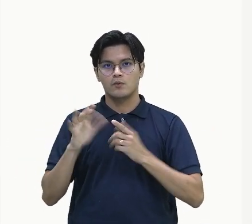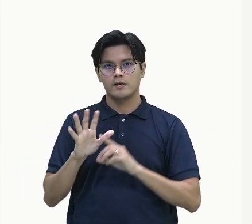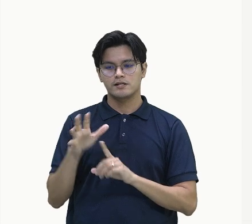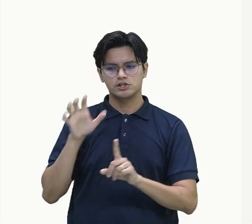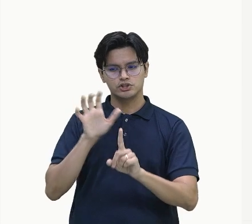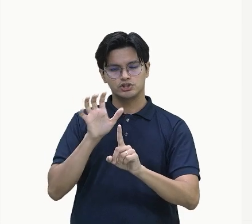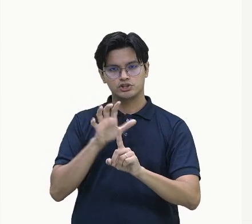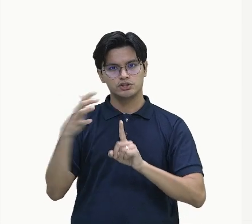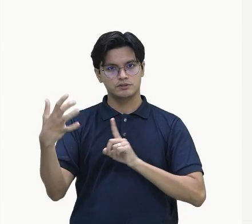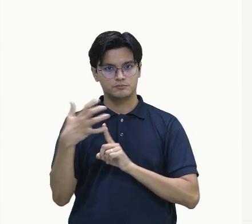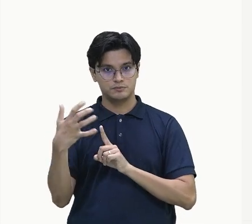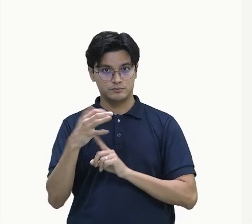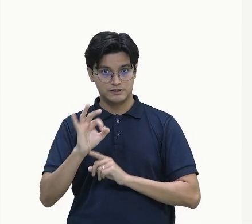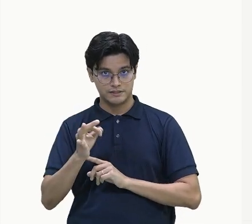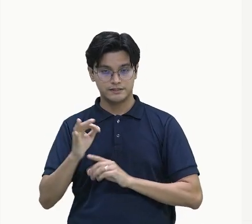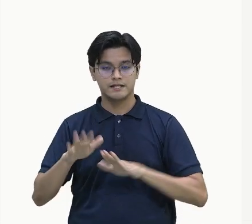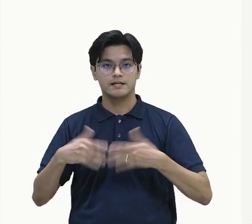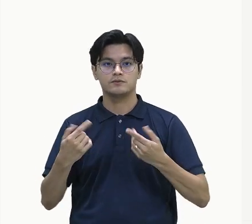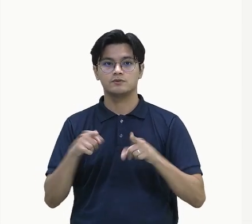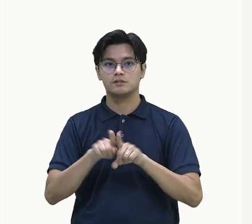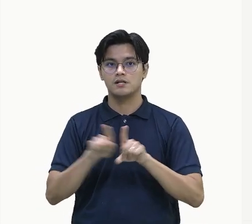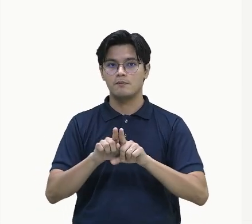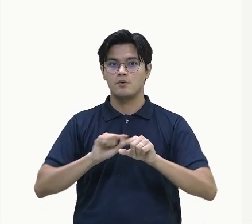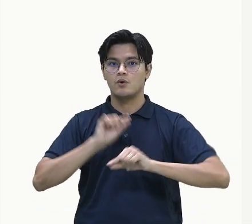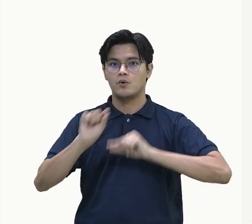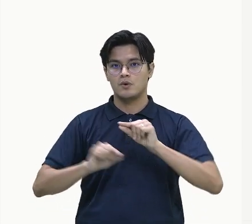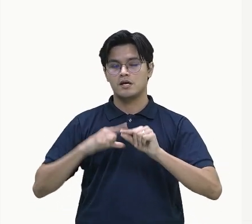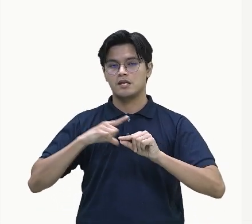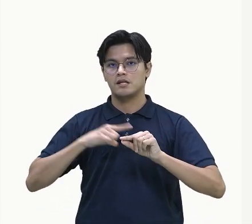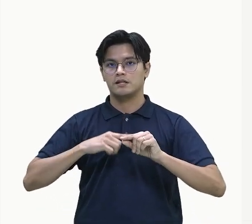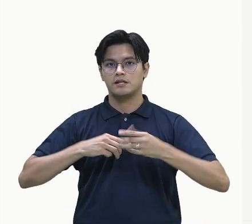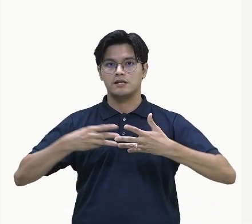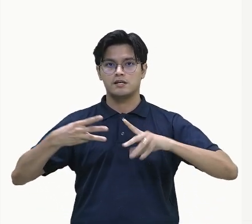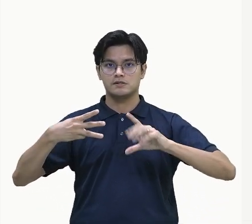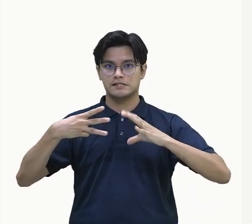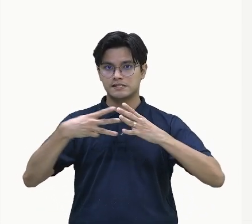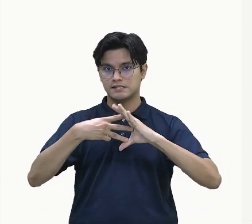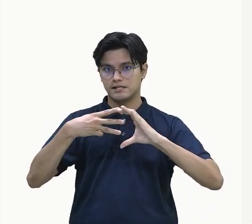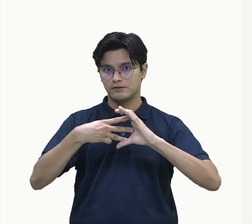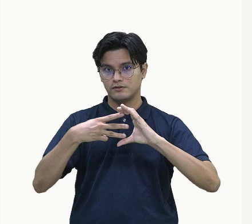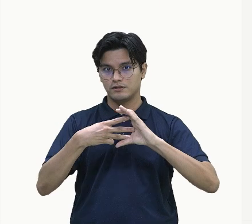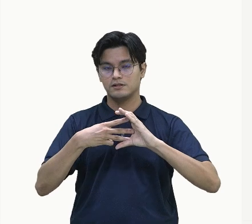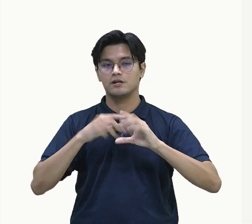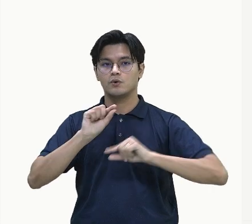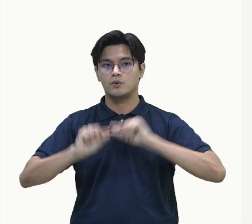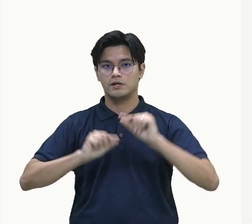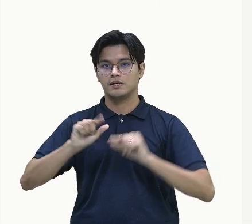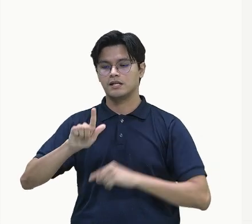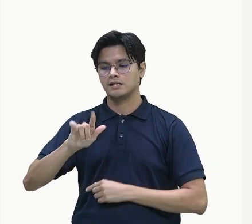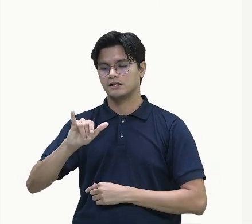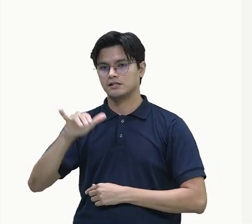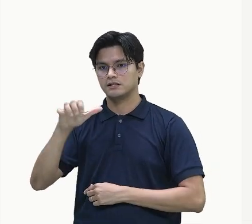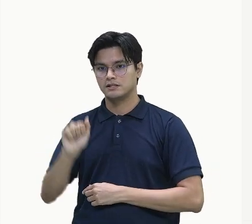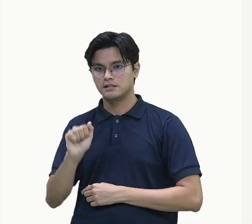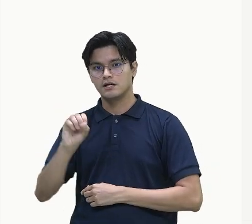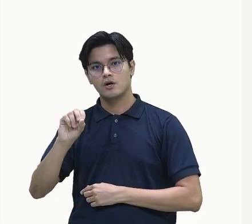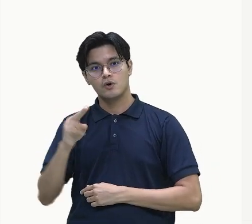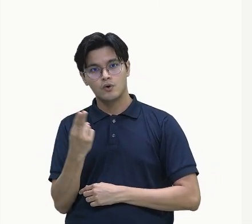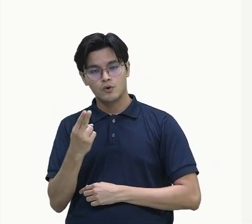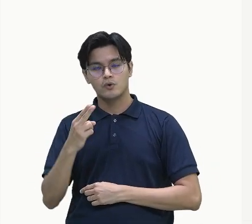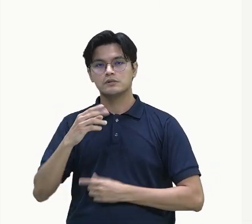Então, além das células do tecido nervoso chamadas neurônios, nós temos as células da glia ou células